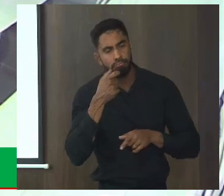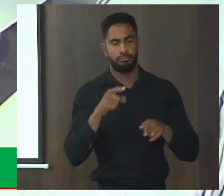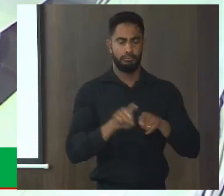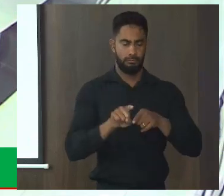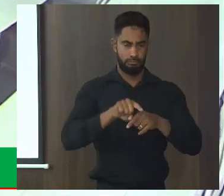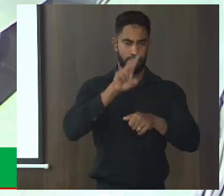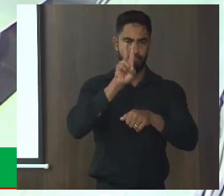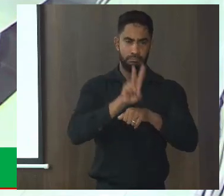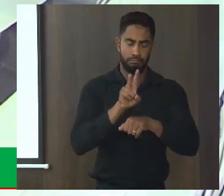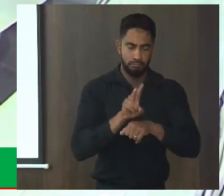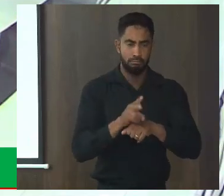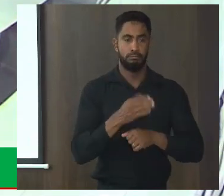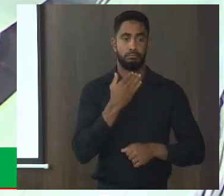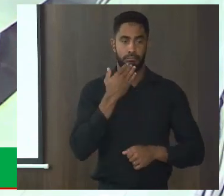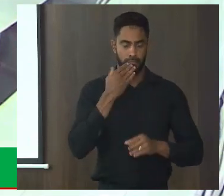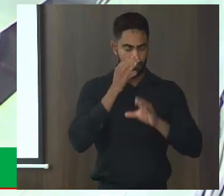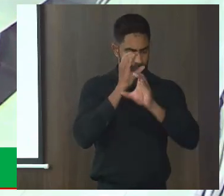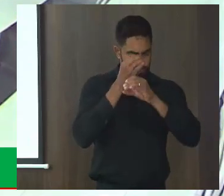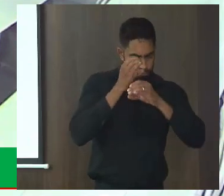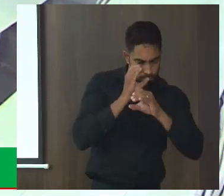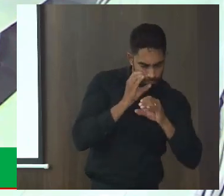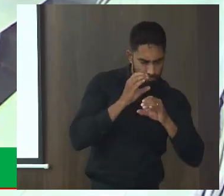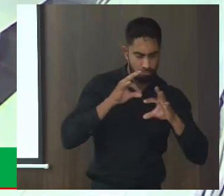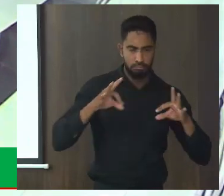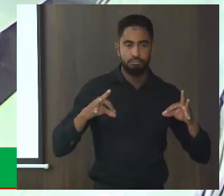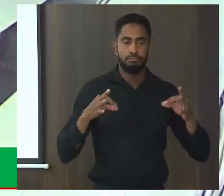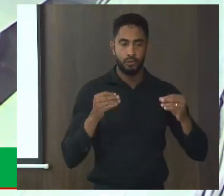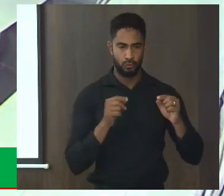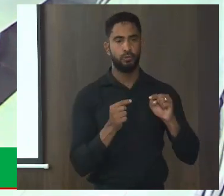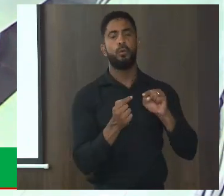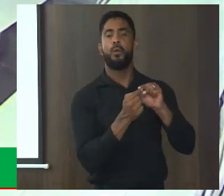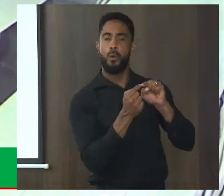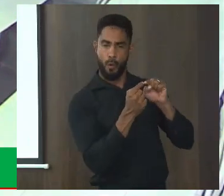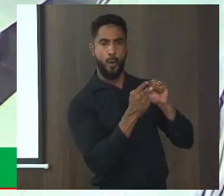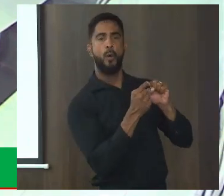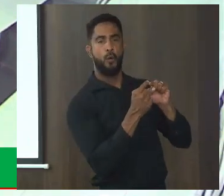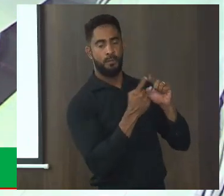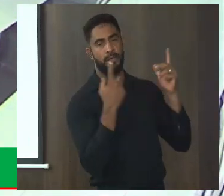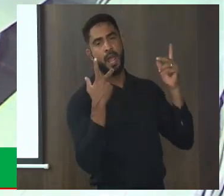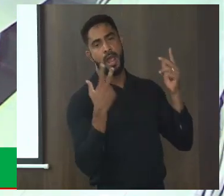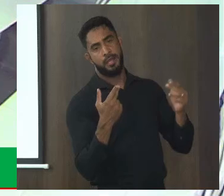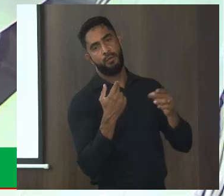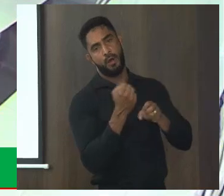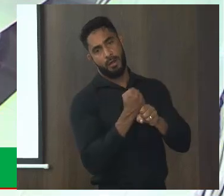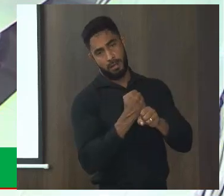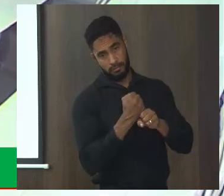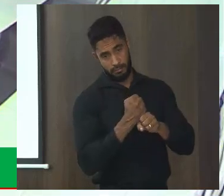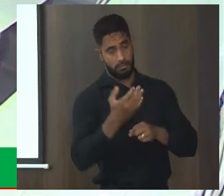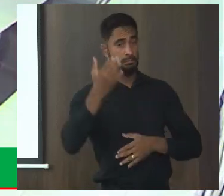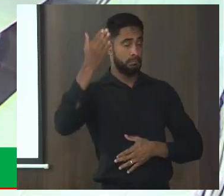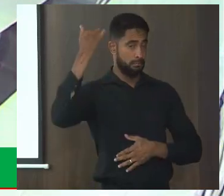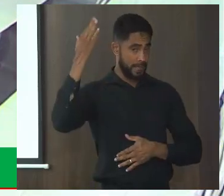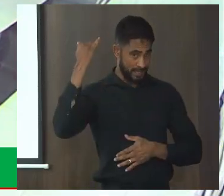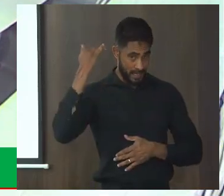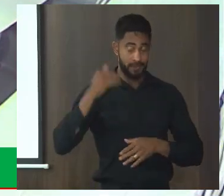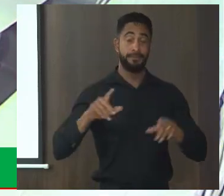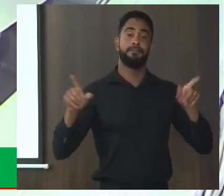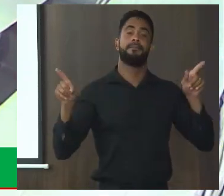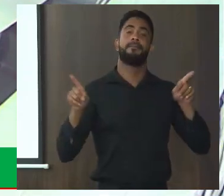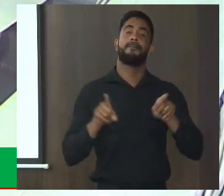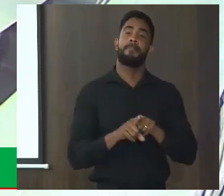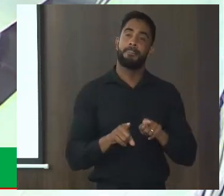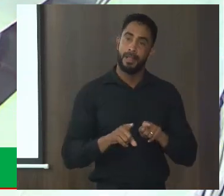fiscalização lá, pedimos análise e tudo bate com o que foi feito o ano passado. Outra coisa, partimos para